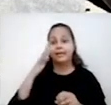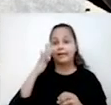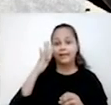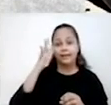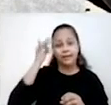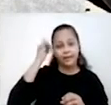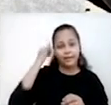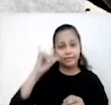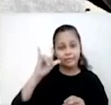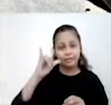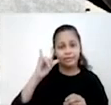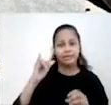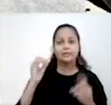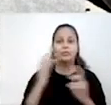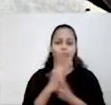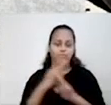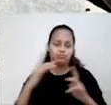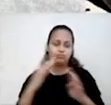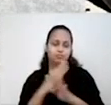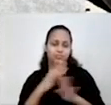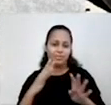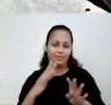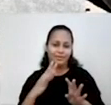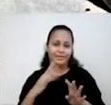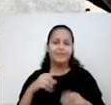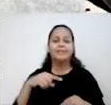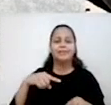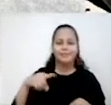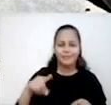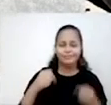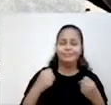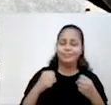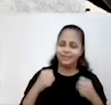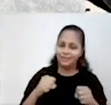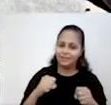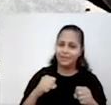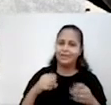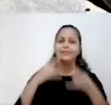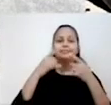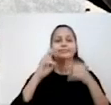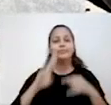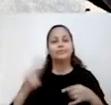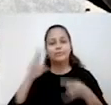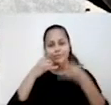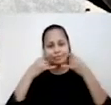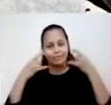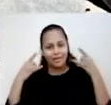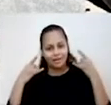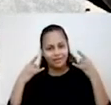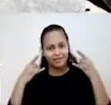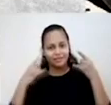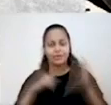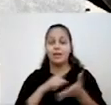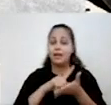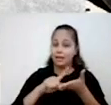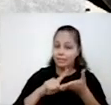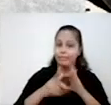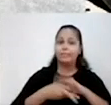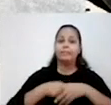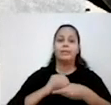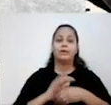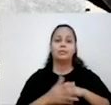evitando aglomerações, que quando necessário sair estejam saindo de máscara, né? Higienizando as